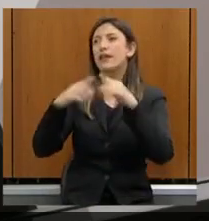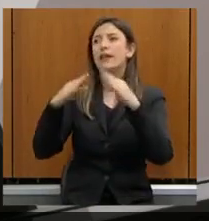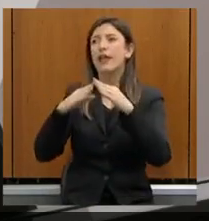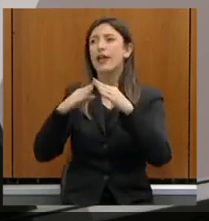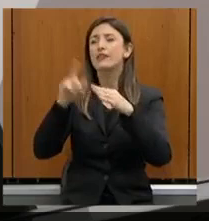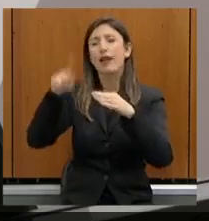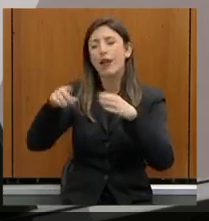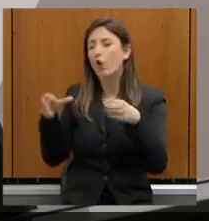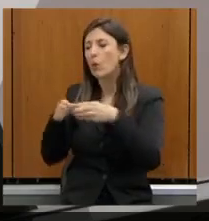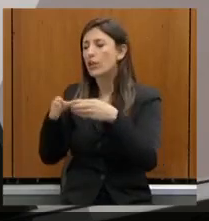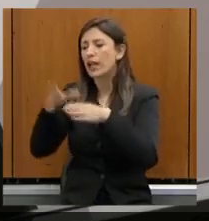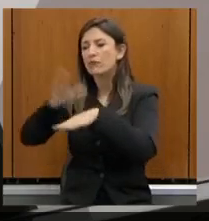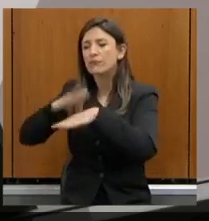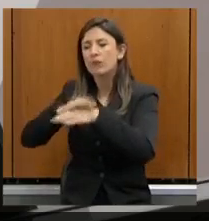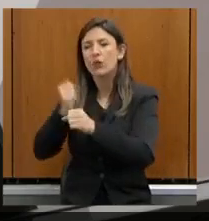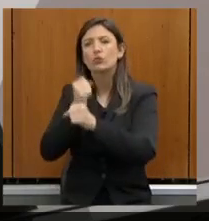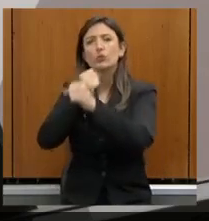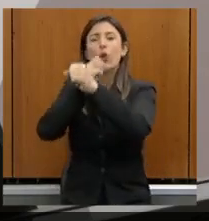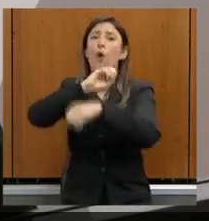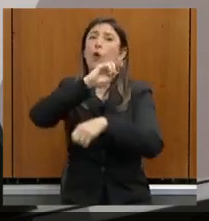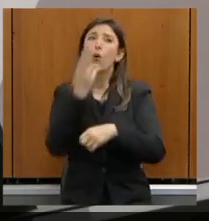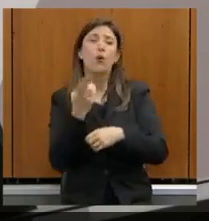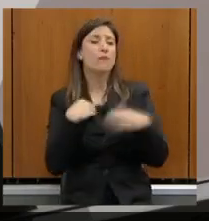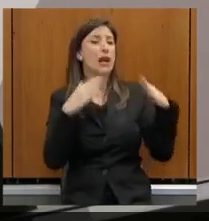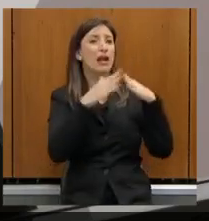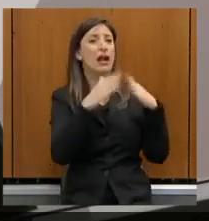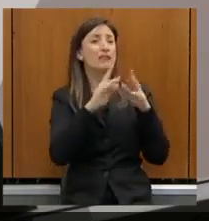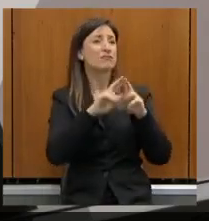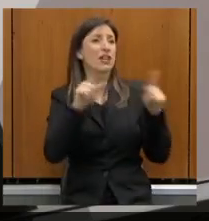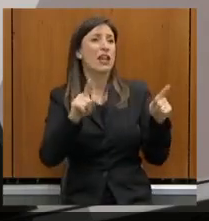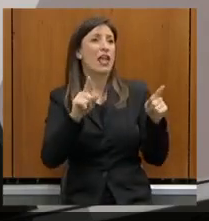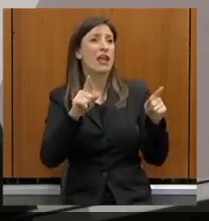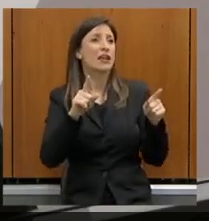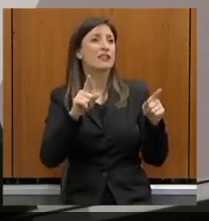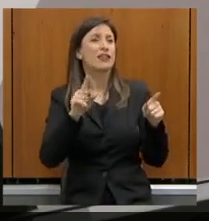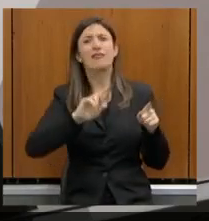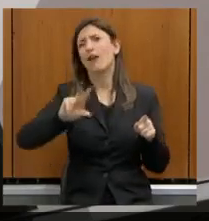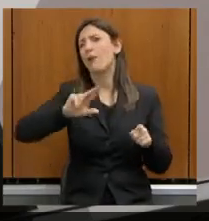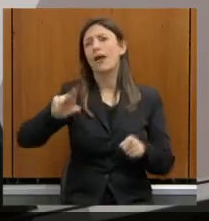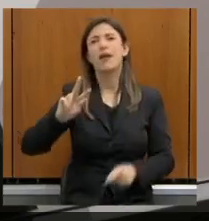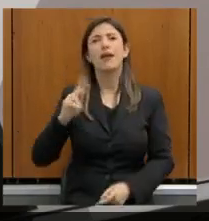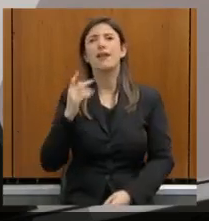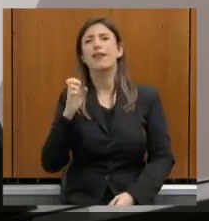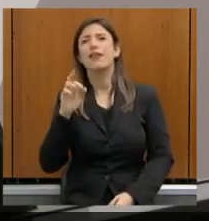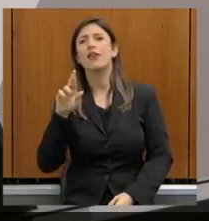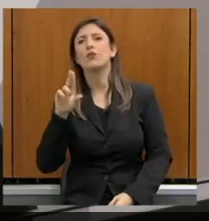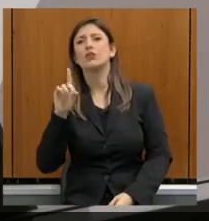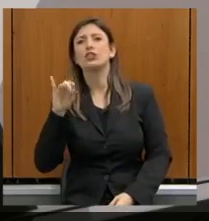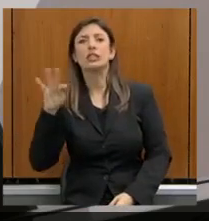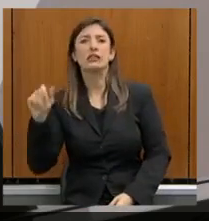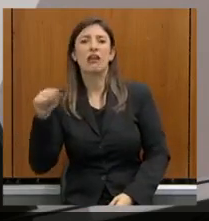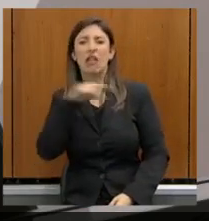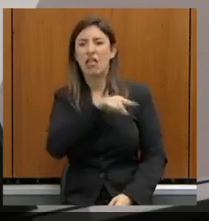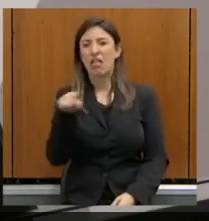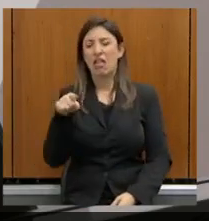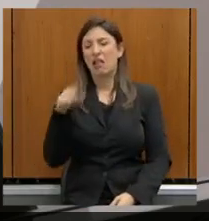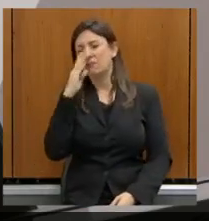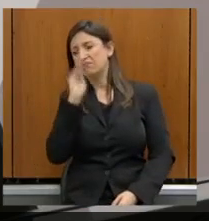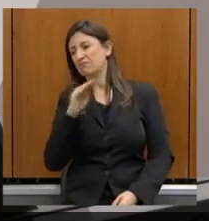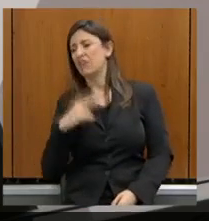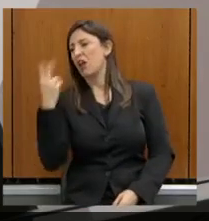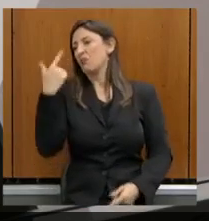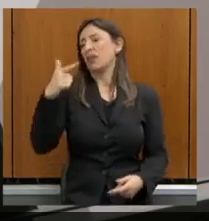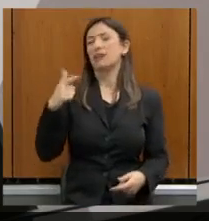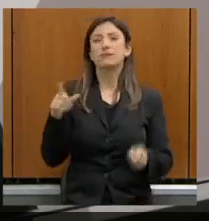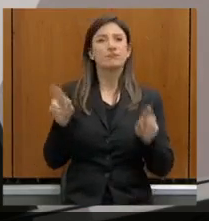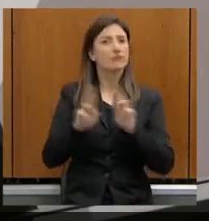que não está dentro dos estilos eruditos que ela não seja histórica e não tenha valor. Não